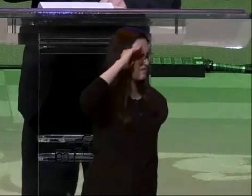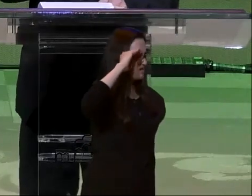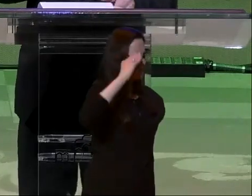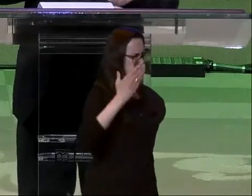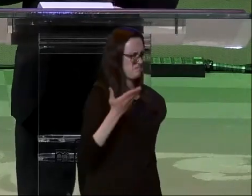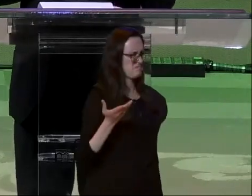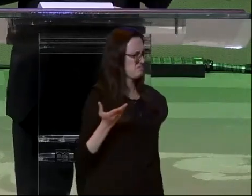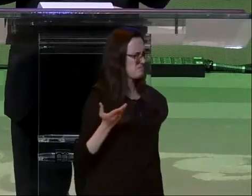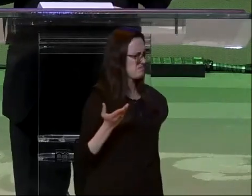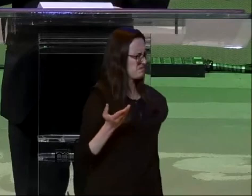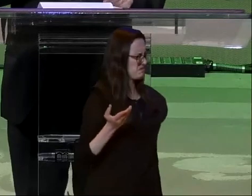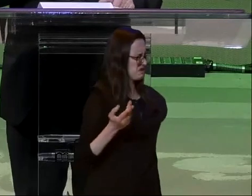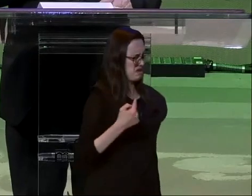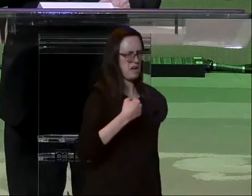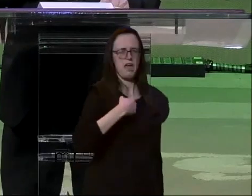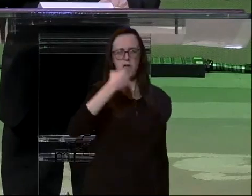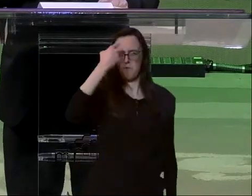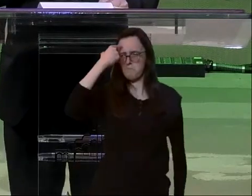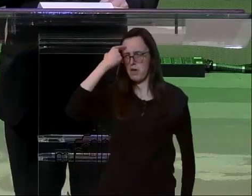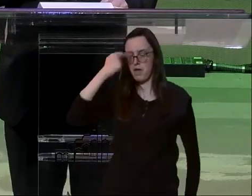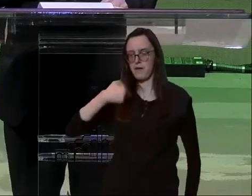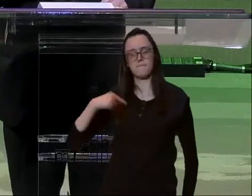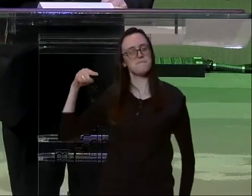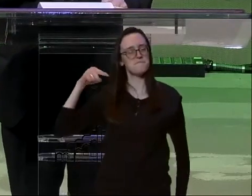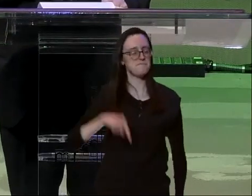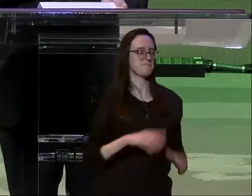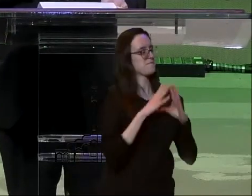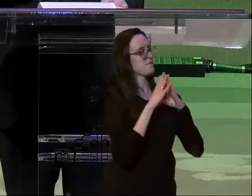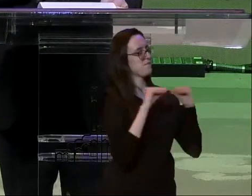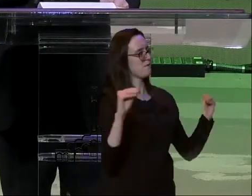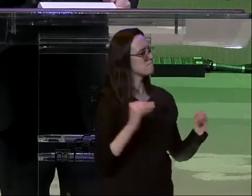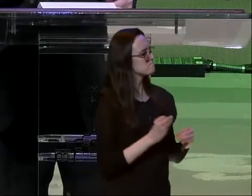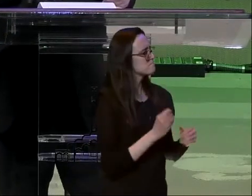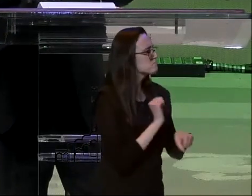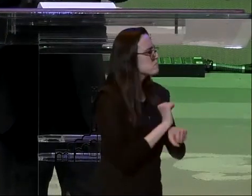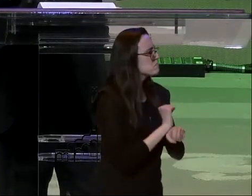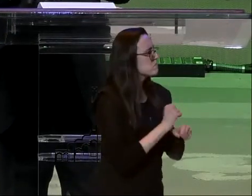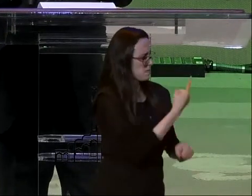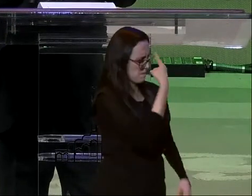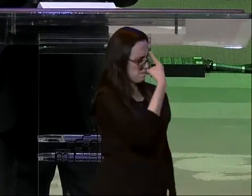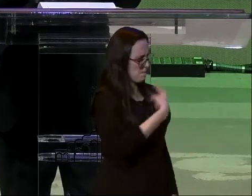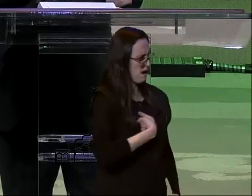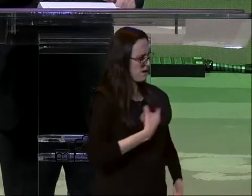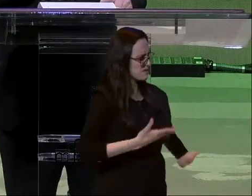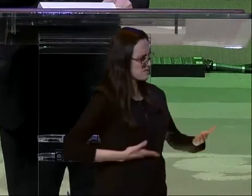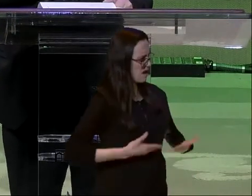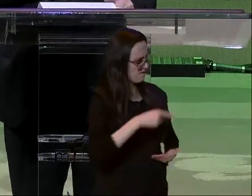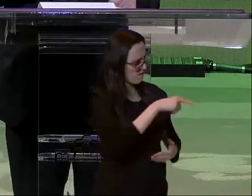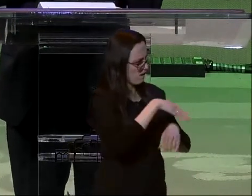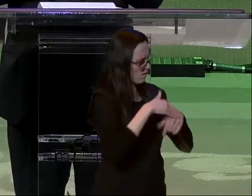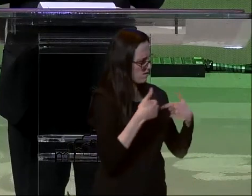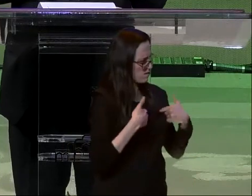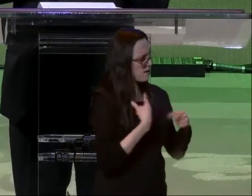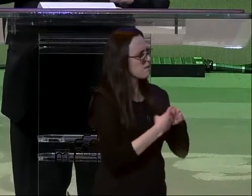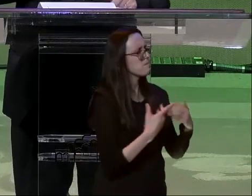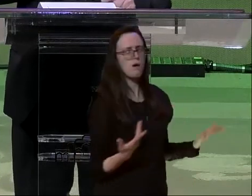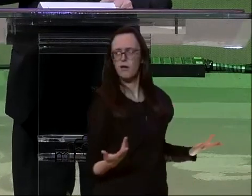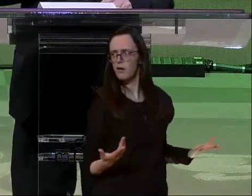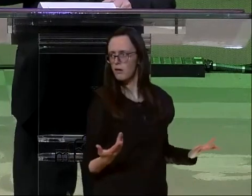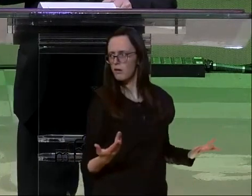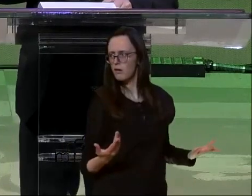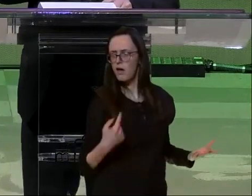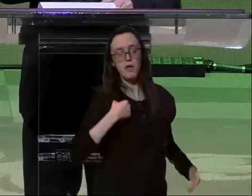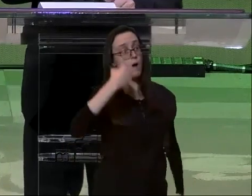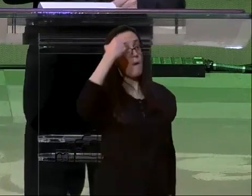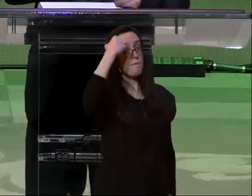foi dizendo: pensava eu que ele sairia a ter comigo, por-se-ia de pé, invocaria o